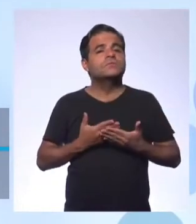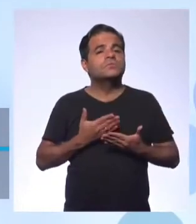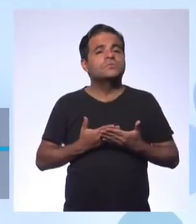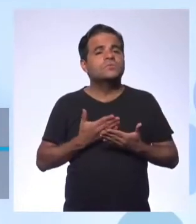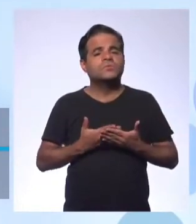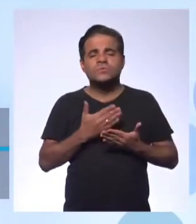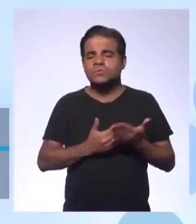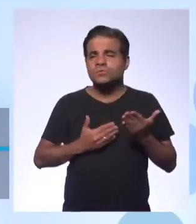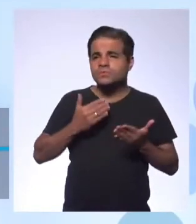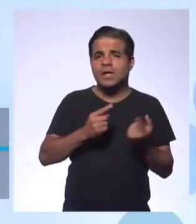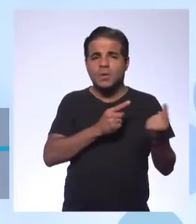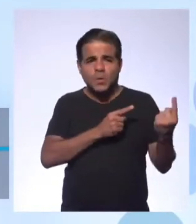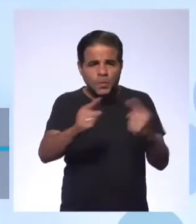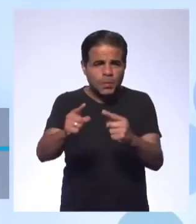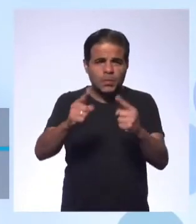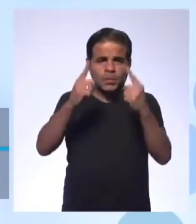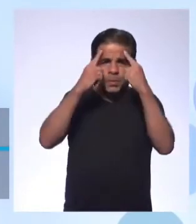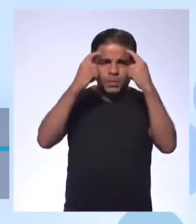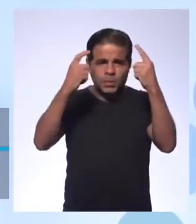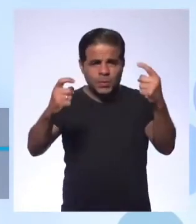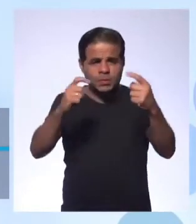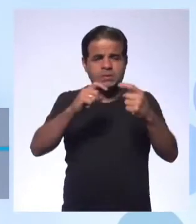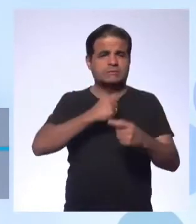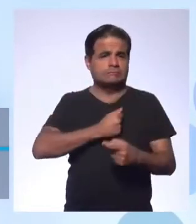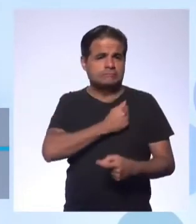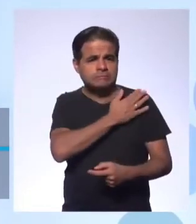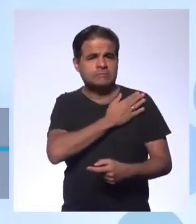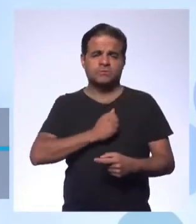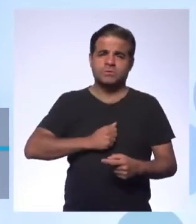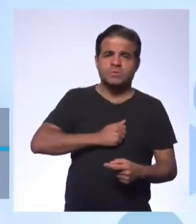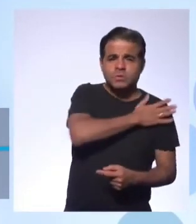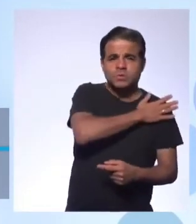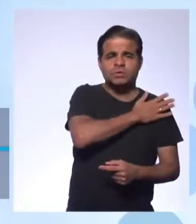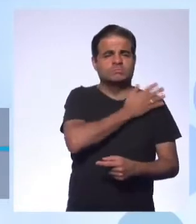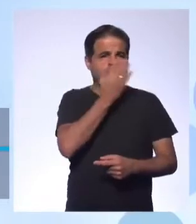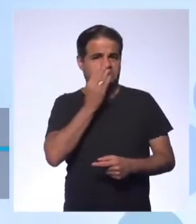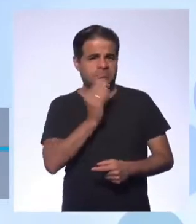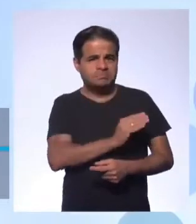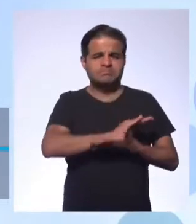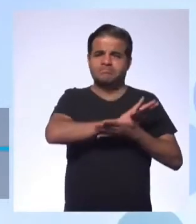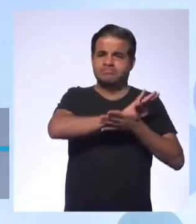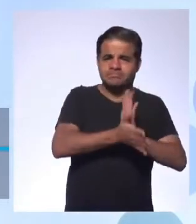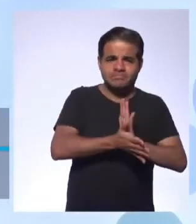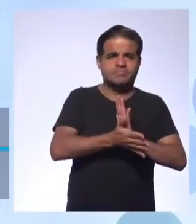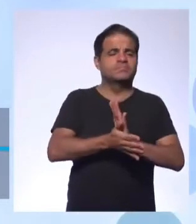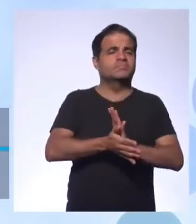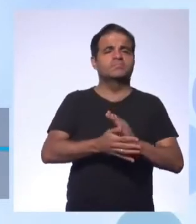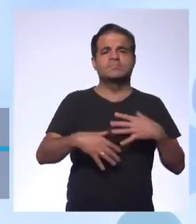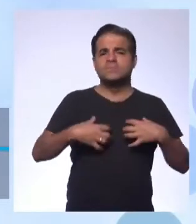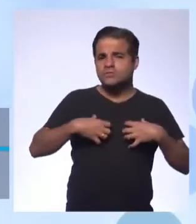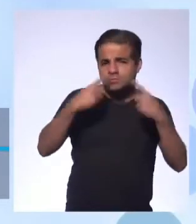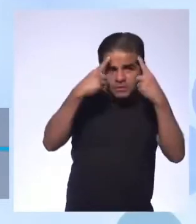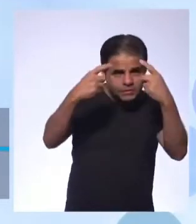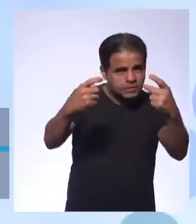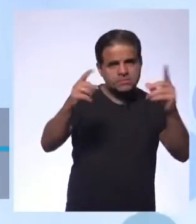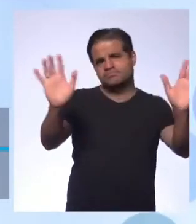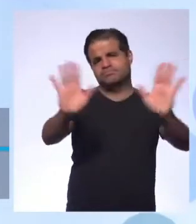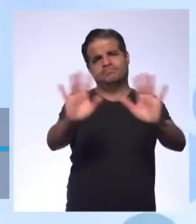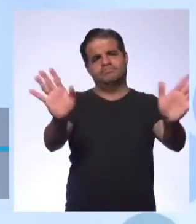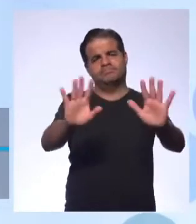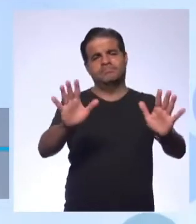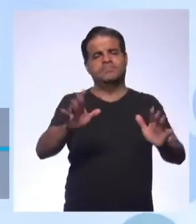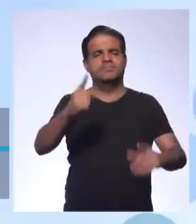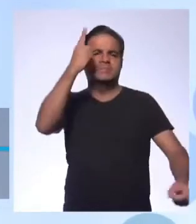e combater toda forma de racismo, discriminação, não de forma violenta, mas com